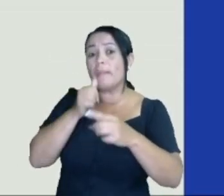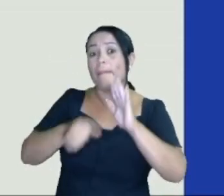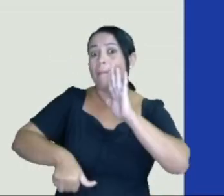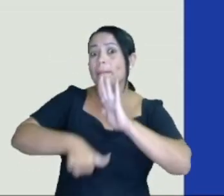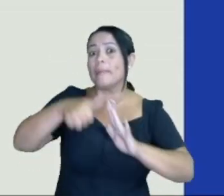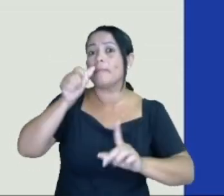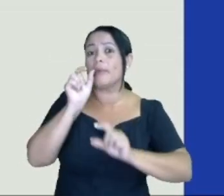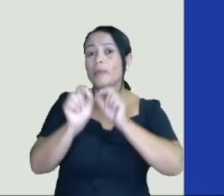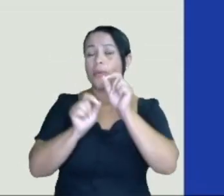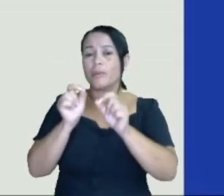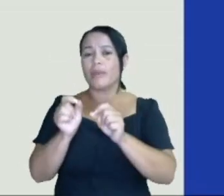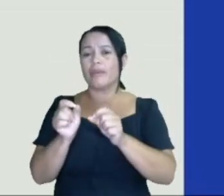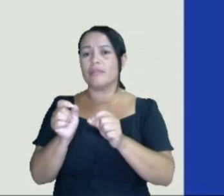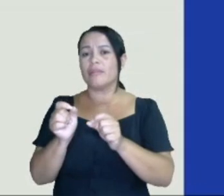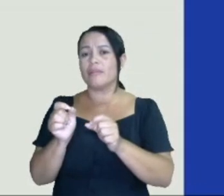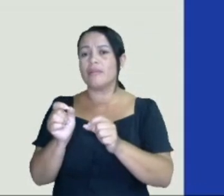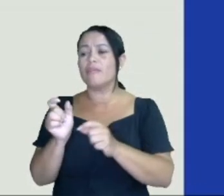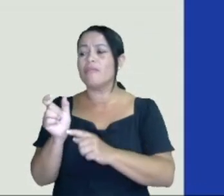gente